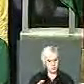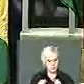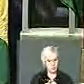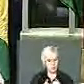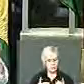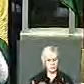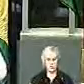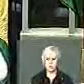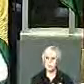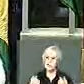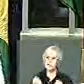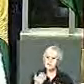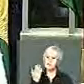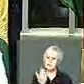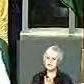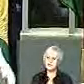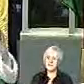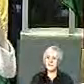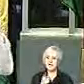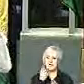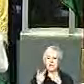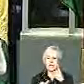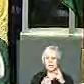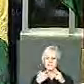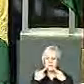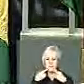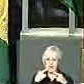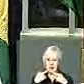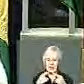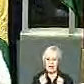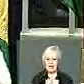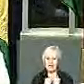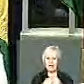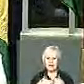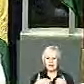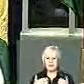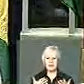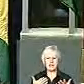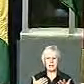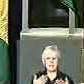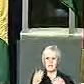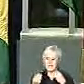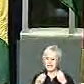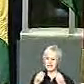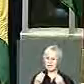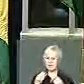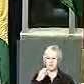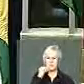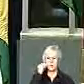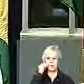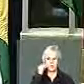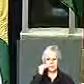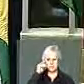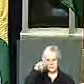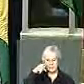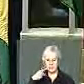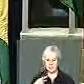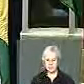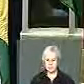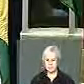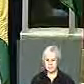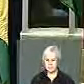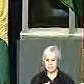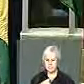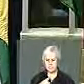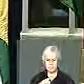mais, que não se fale mais, que não se reduza mais a experiência generosa da humanidade após a